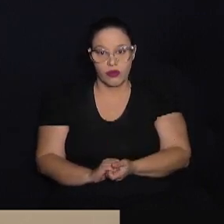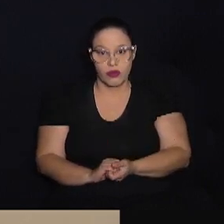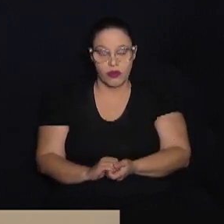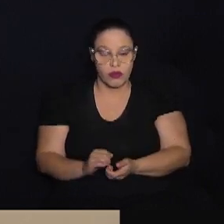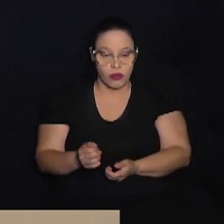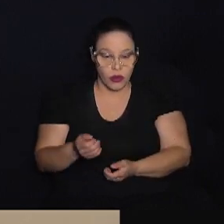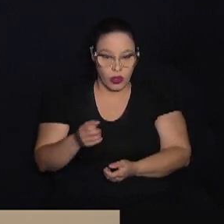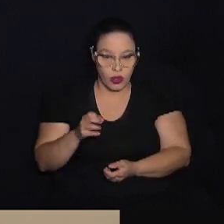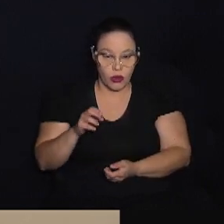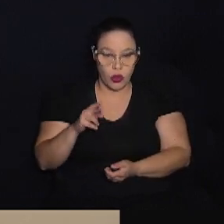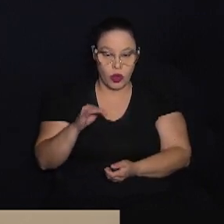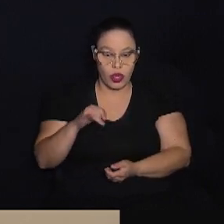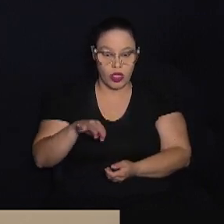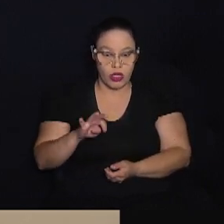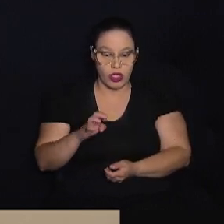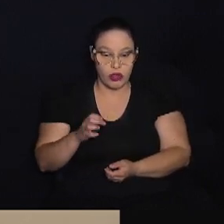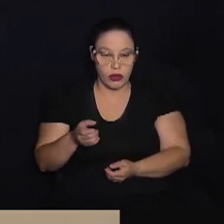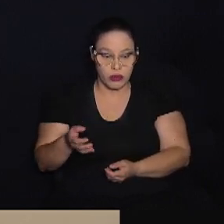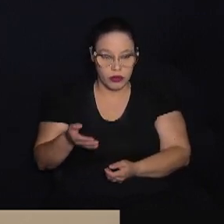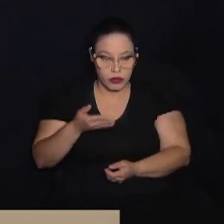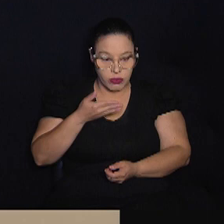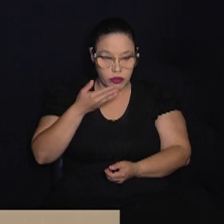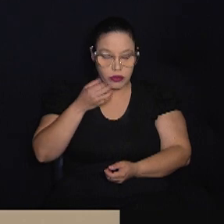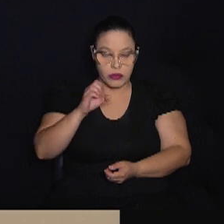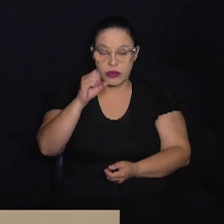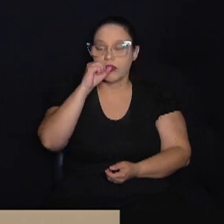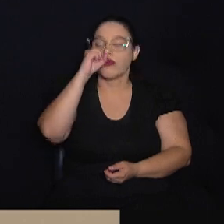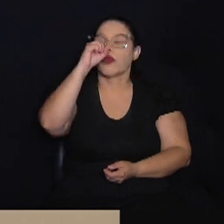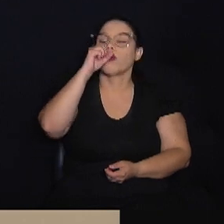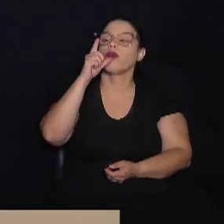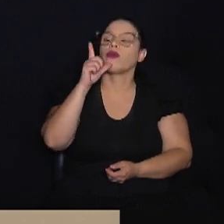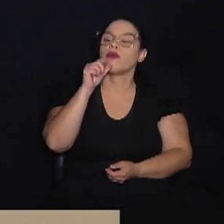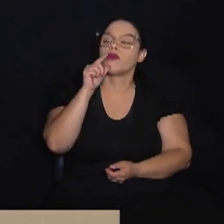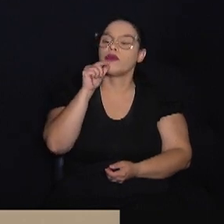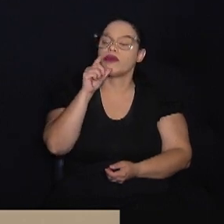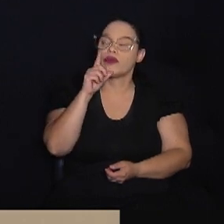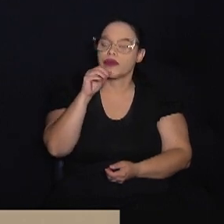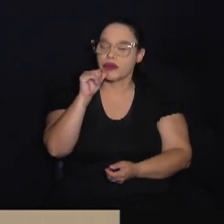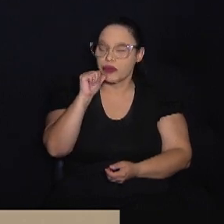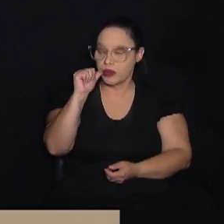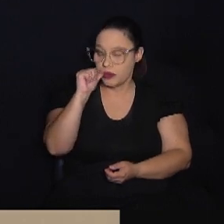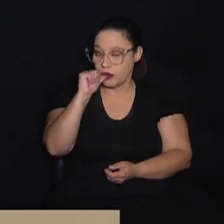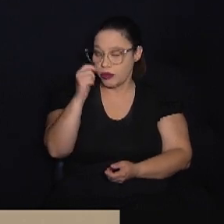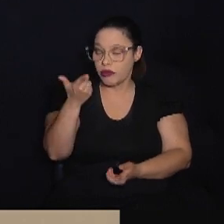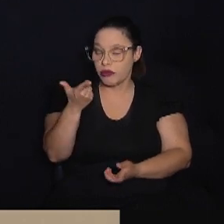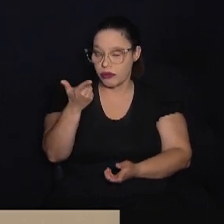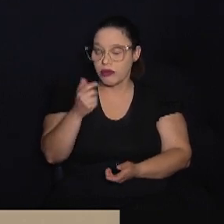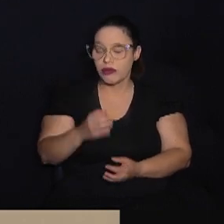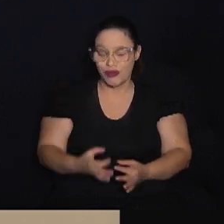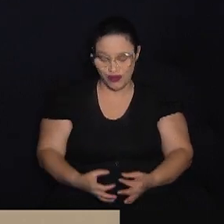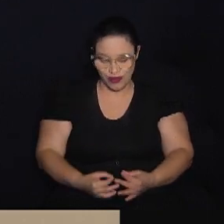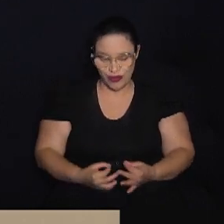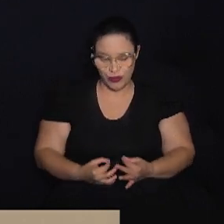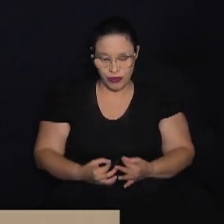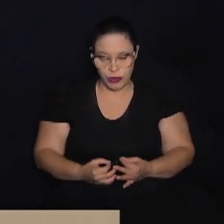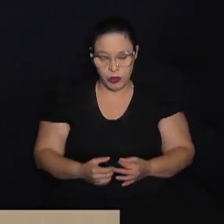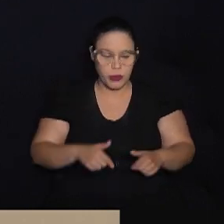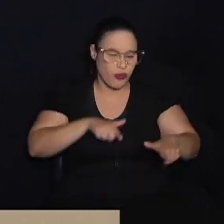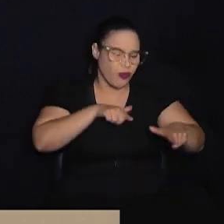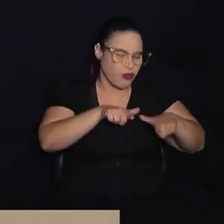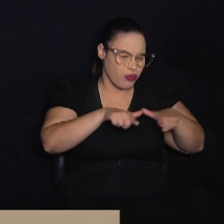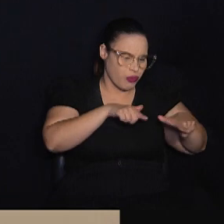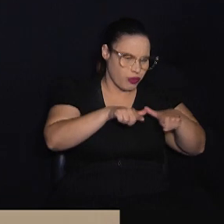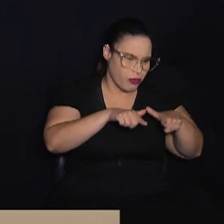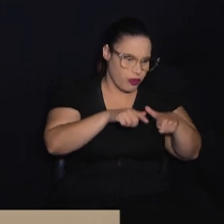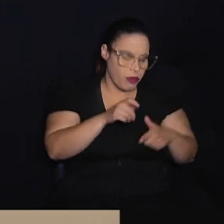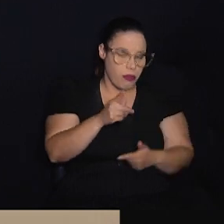corantes, que você acaba tomando aqueles sucos que tem algumas substâncias que podem causar esse tumor, ou mesmo do trabalho relacionado